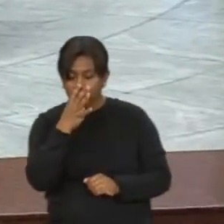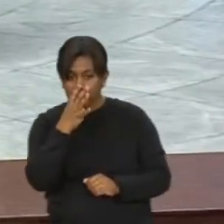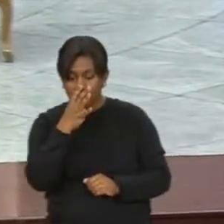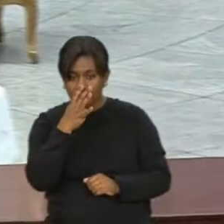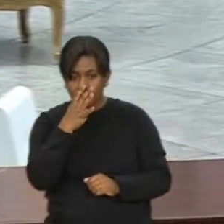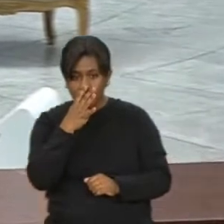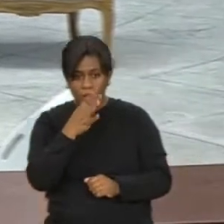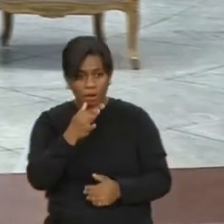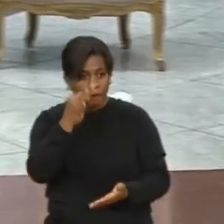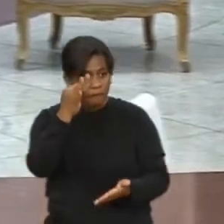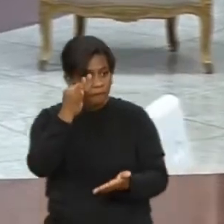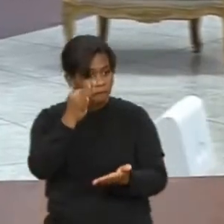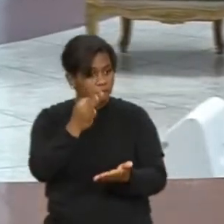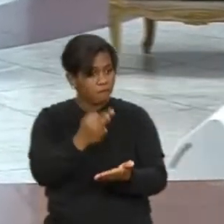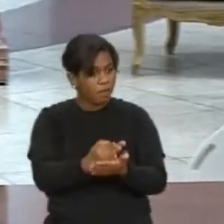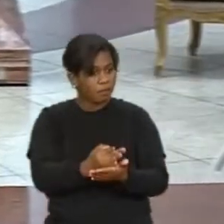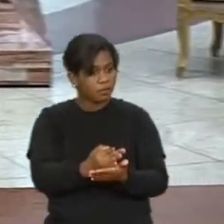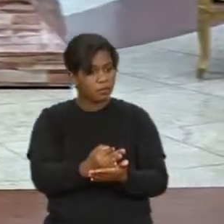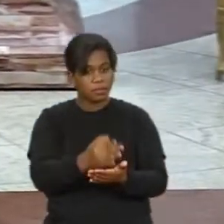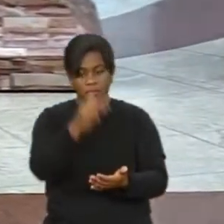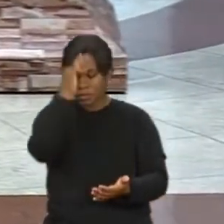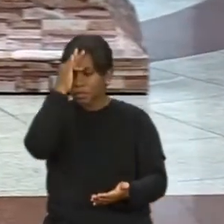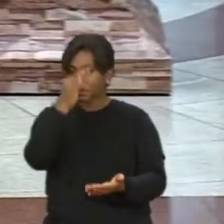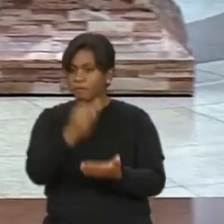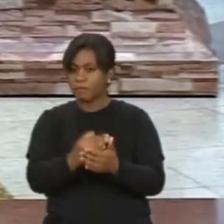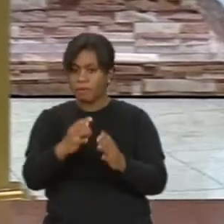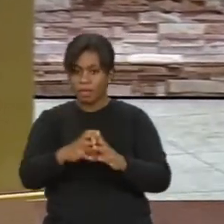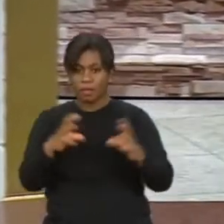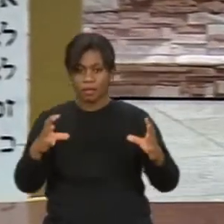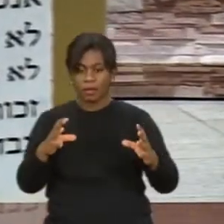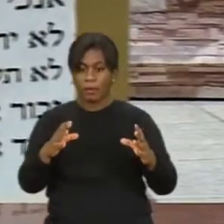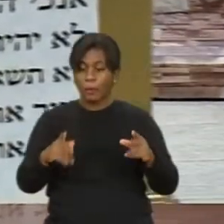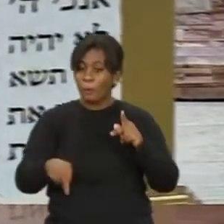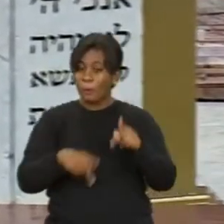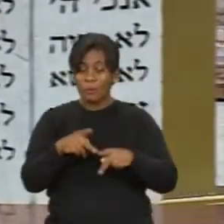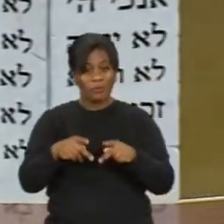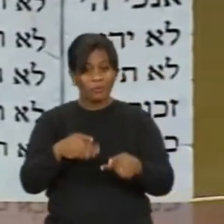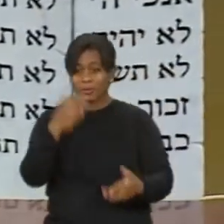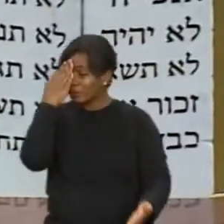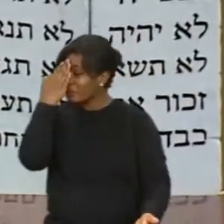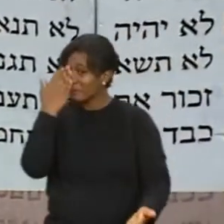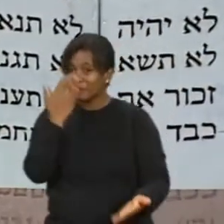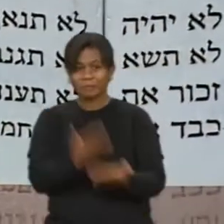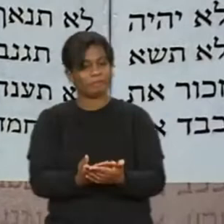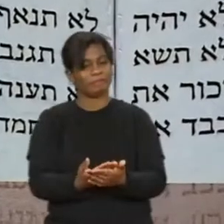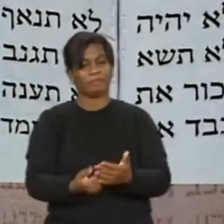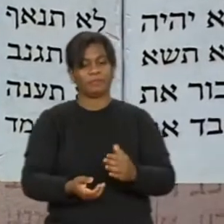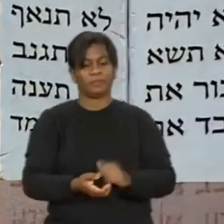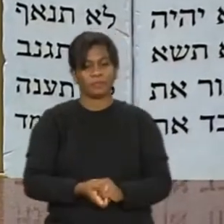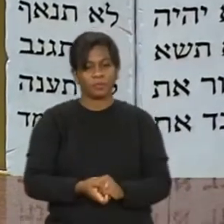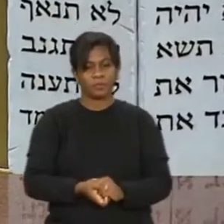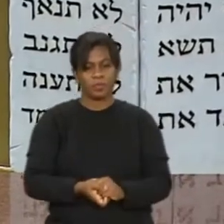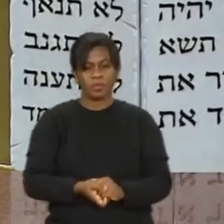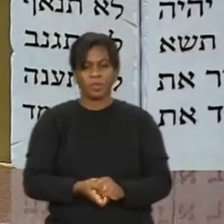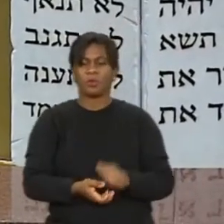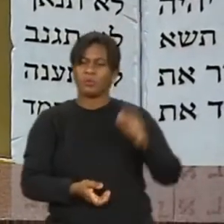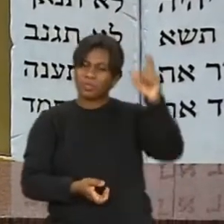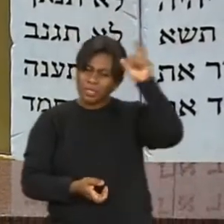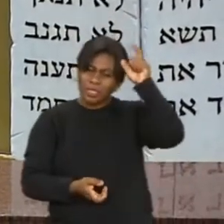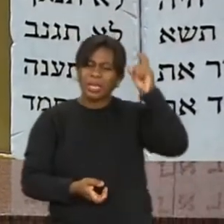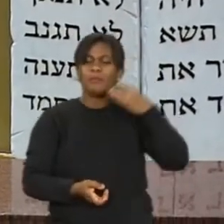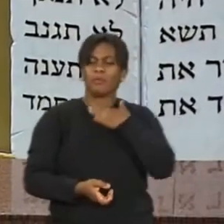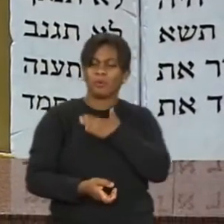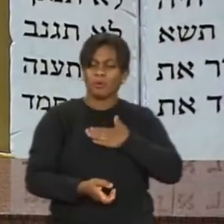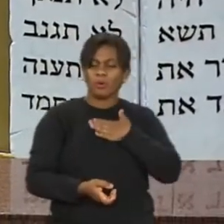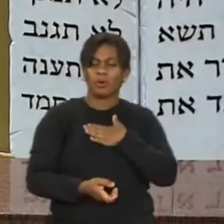incredulidade do povo. O povo era incrédulo. Como o diabo gosta quando